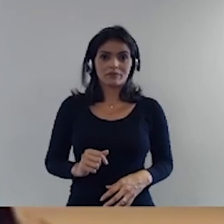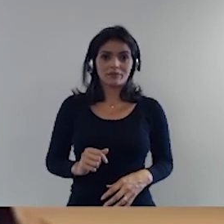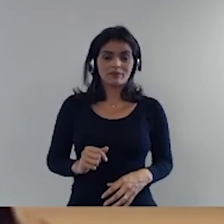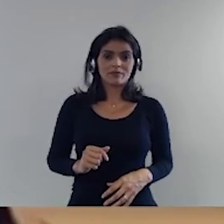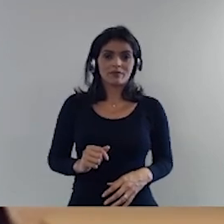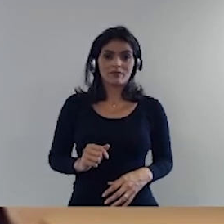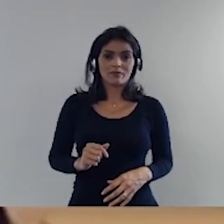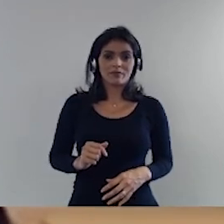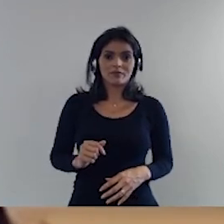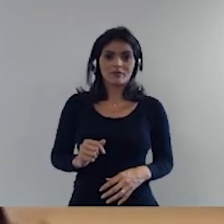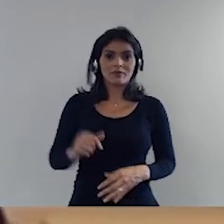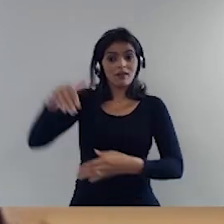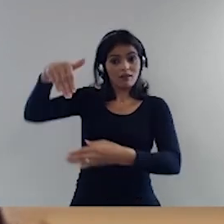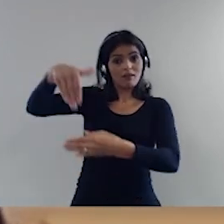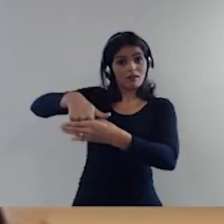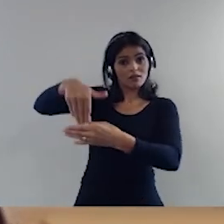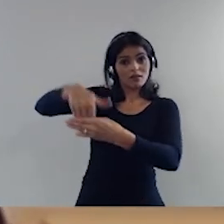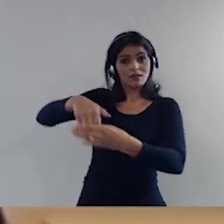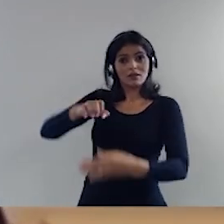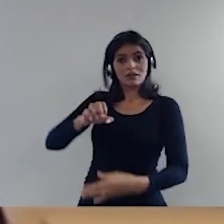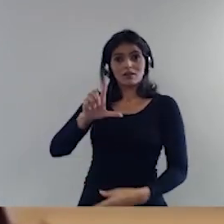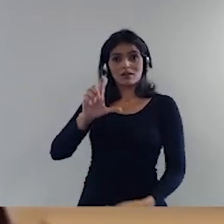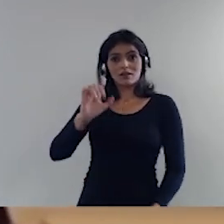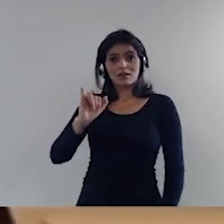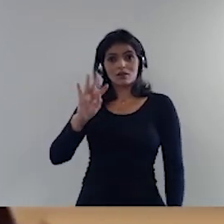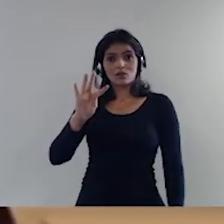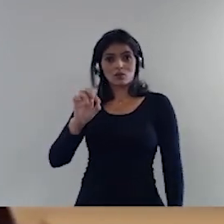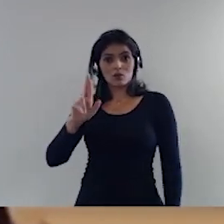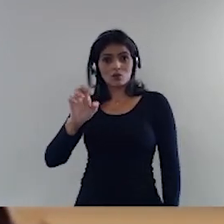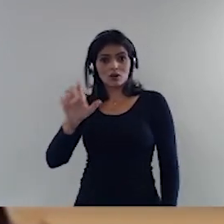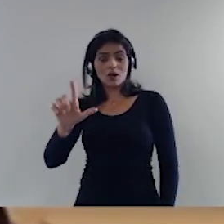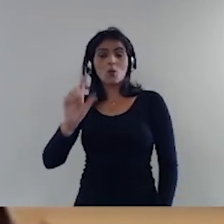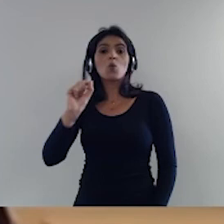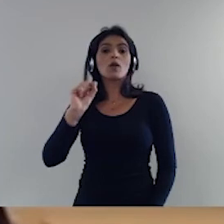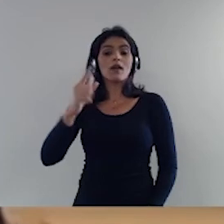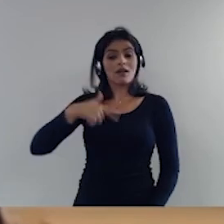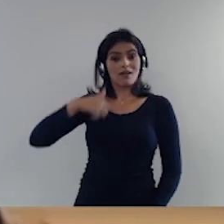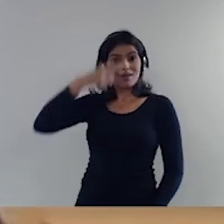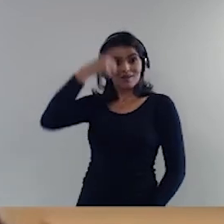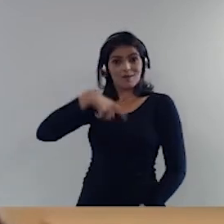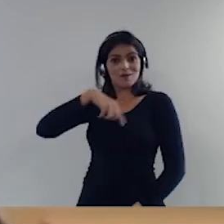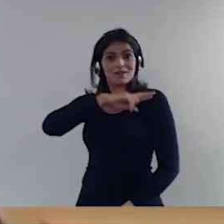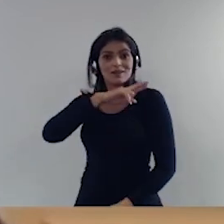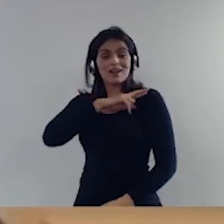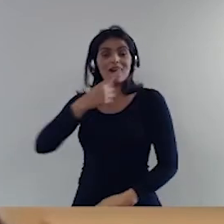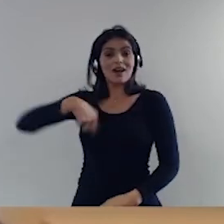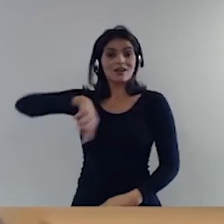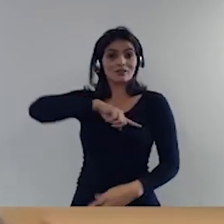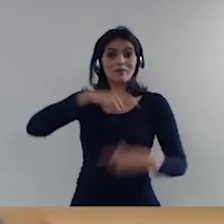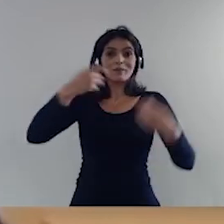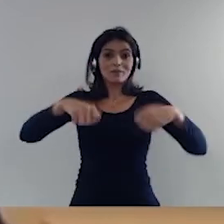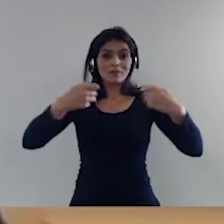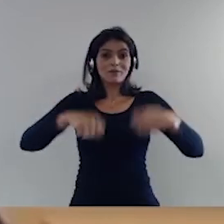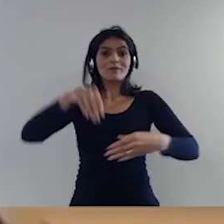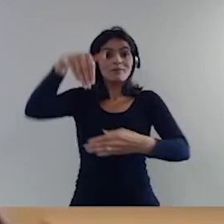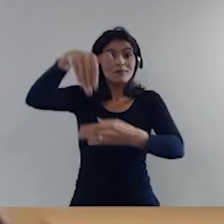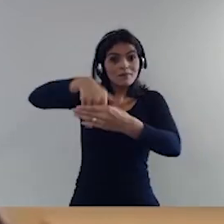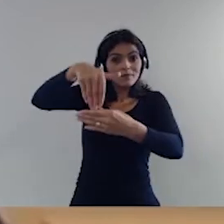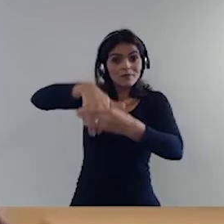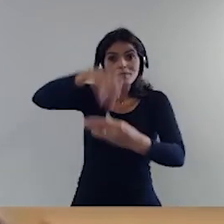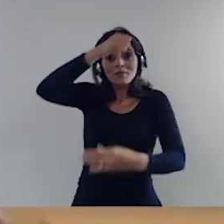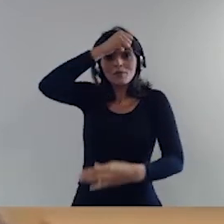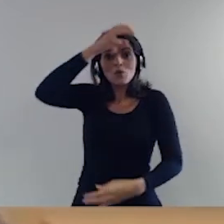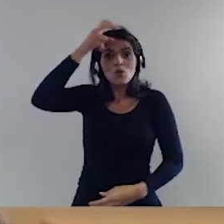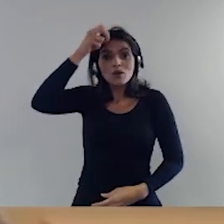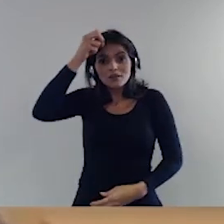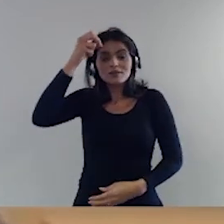eleitoral, que essa cai um bocado no meu colo, que é a circunstância de nós termos que realizar eleições municipais